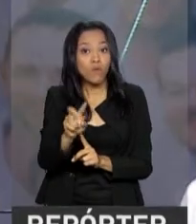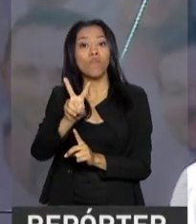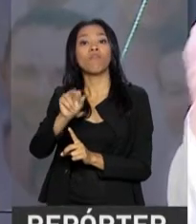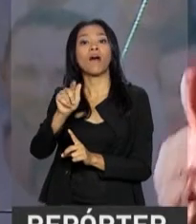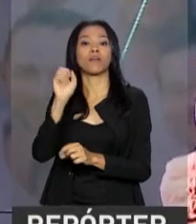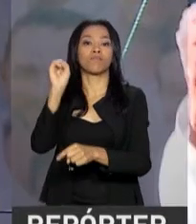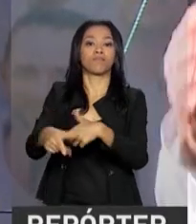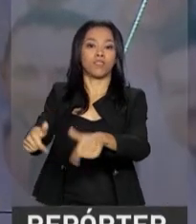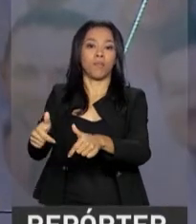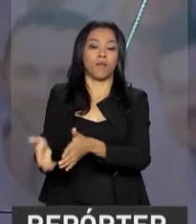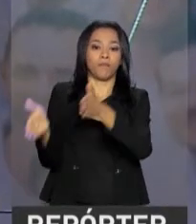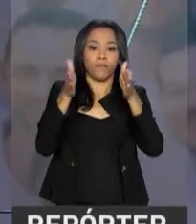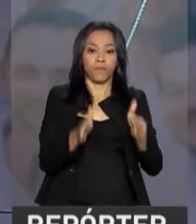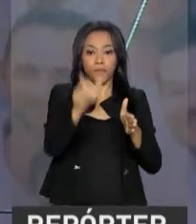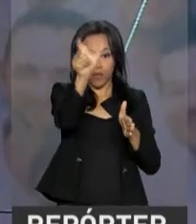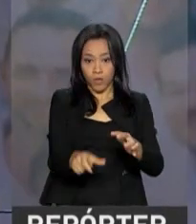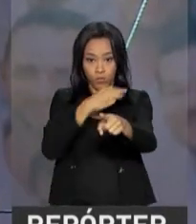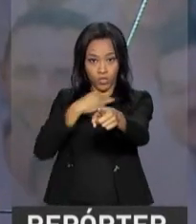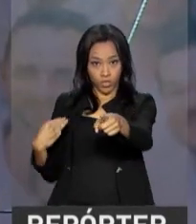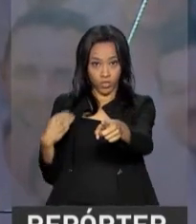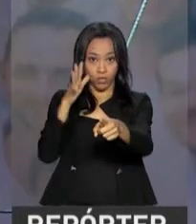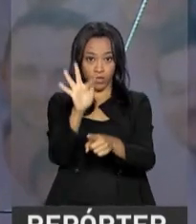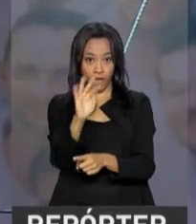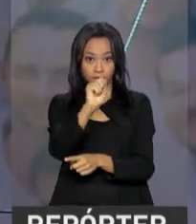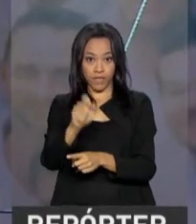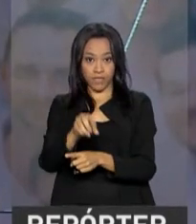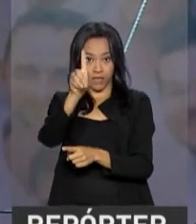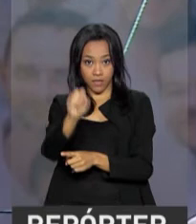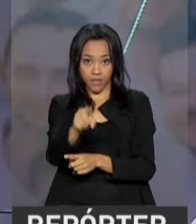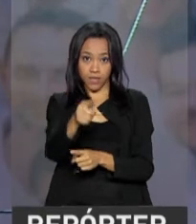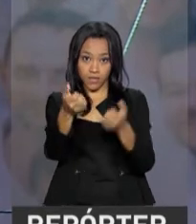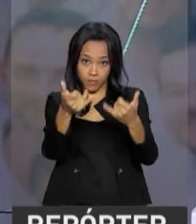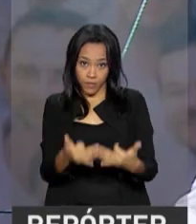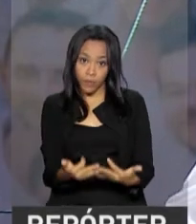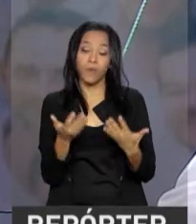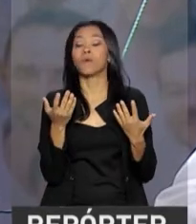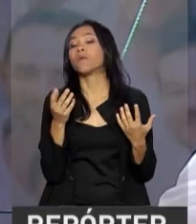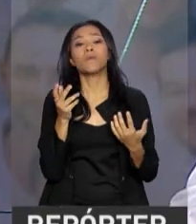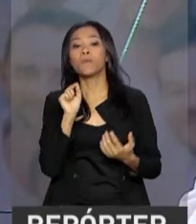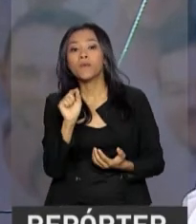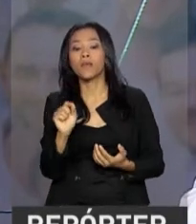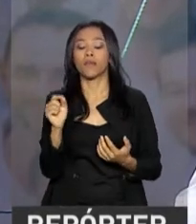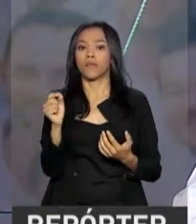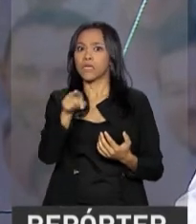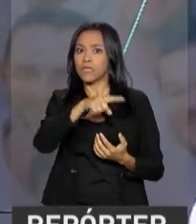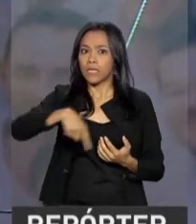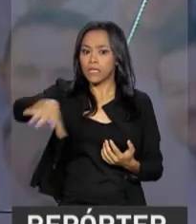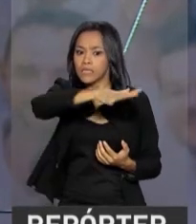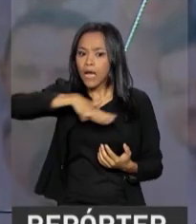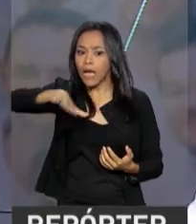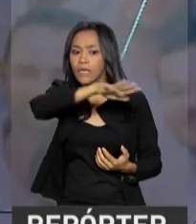Para o ministro da Fazenda, a fábrica de Goiânia é um modelo de ponta para todo mundo. Ele destacou o peso do